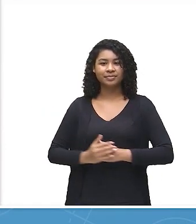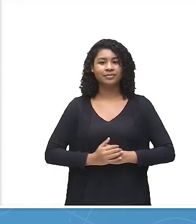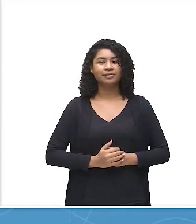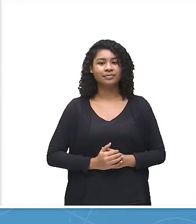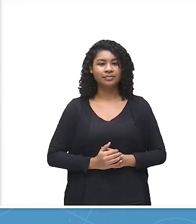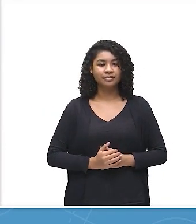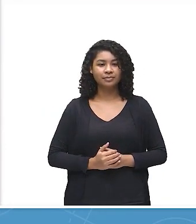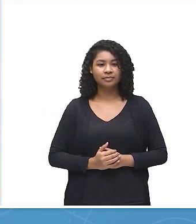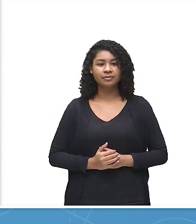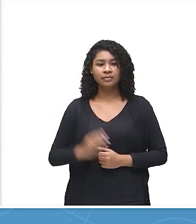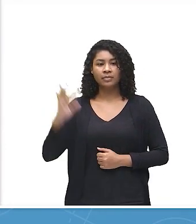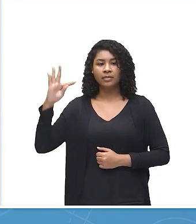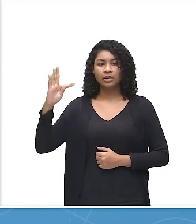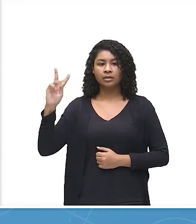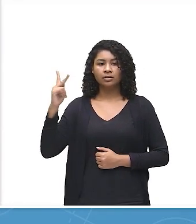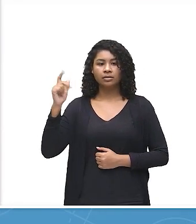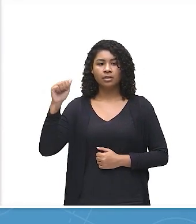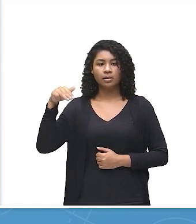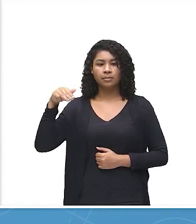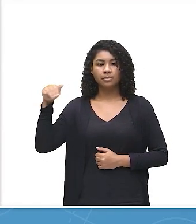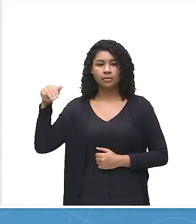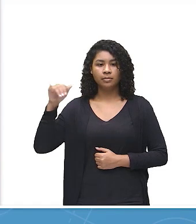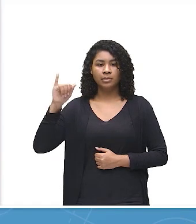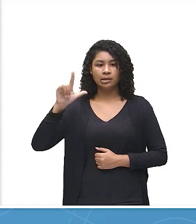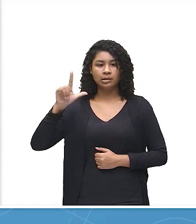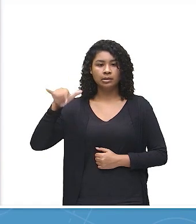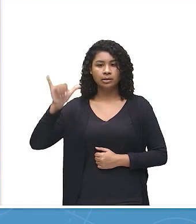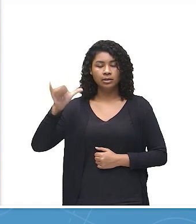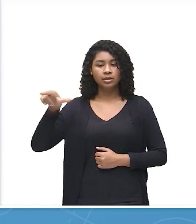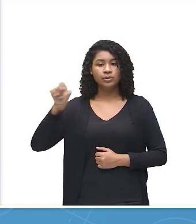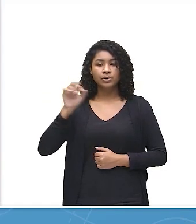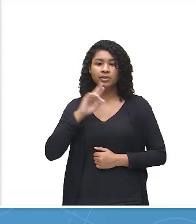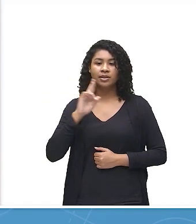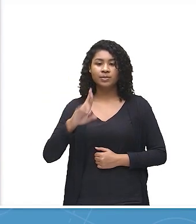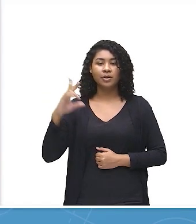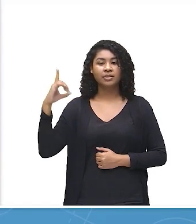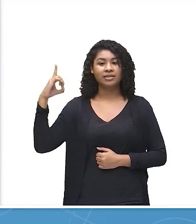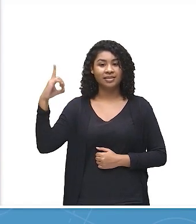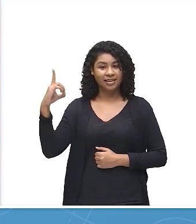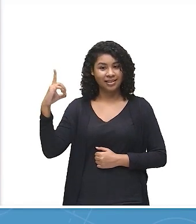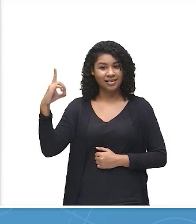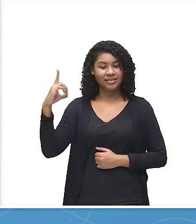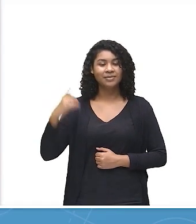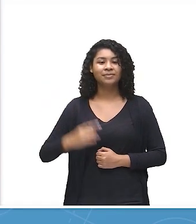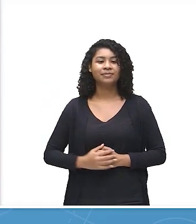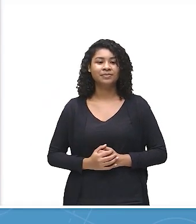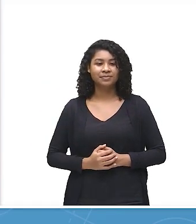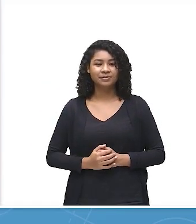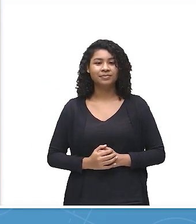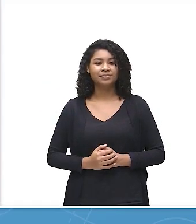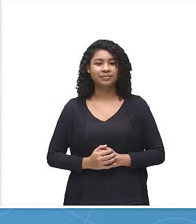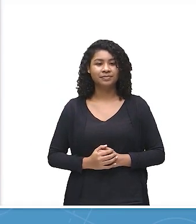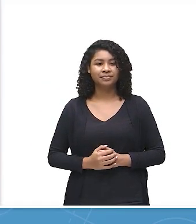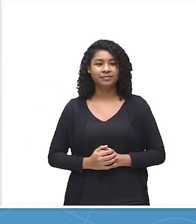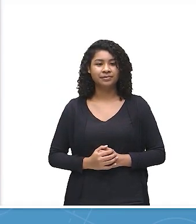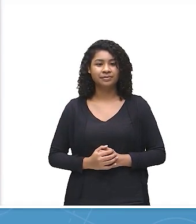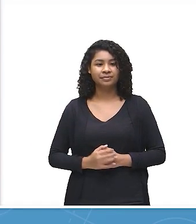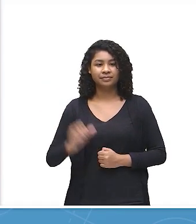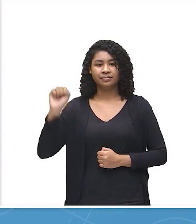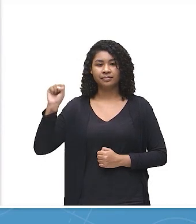este assunto, sobre essa questão, eu quero saber o que vocês responderam. Na questão anterior, vocês foram muito bem,